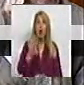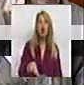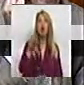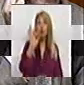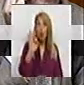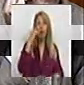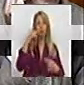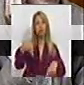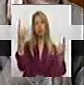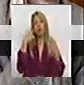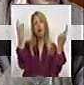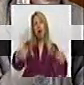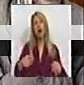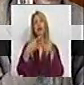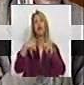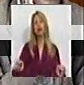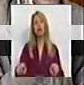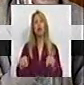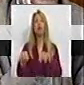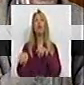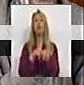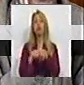diferença política.